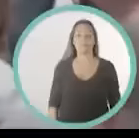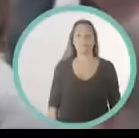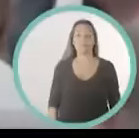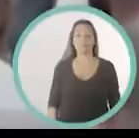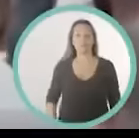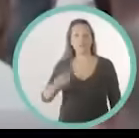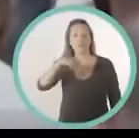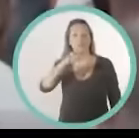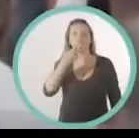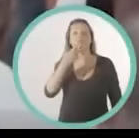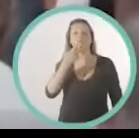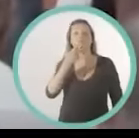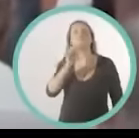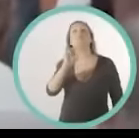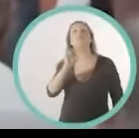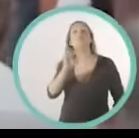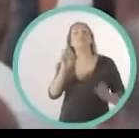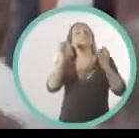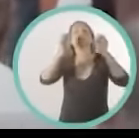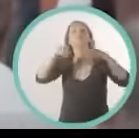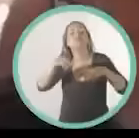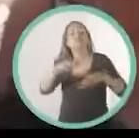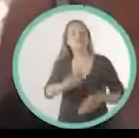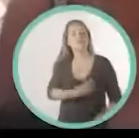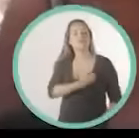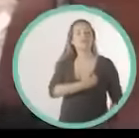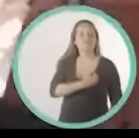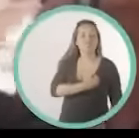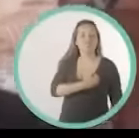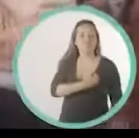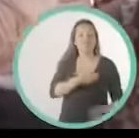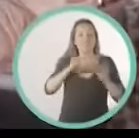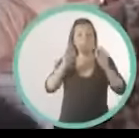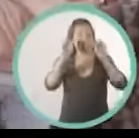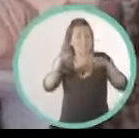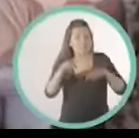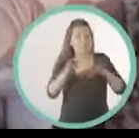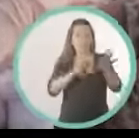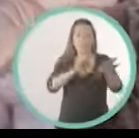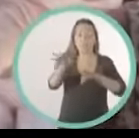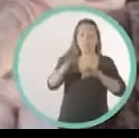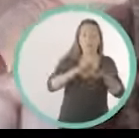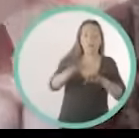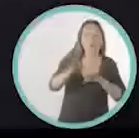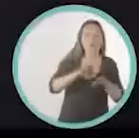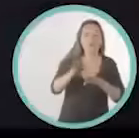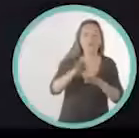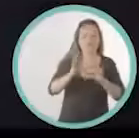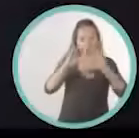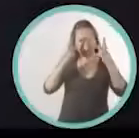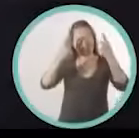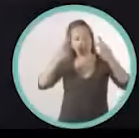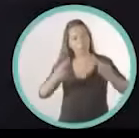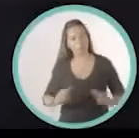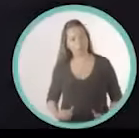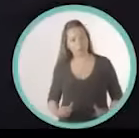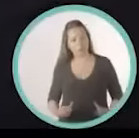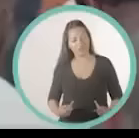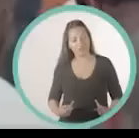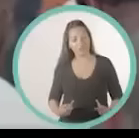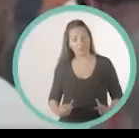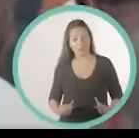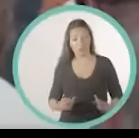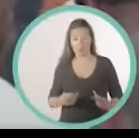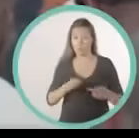E estamos para dizer sim à vida, sim a um projeto